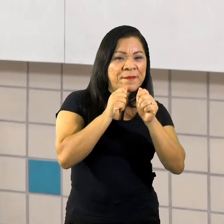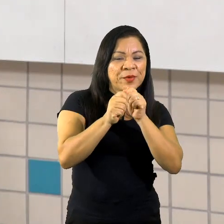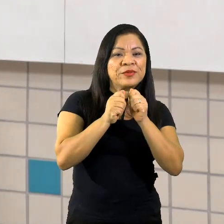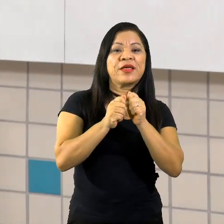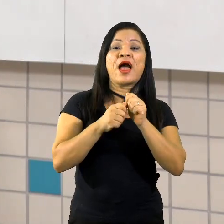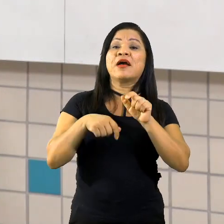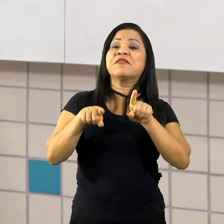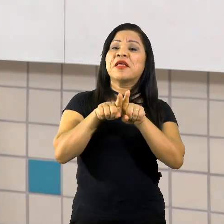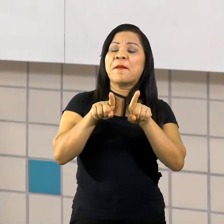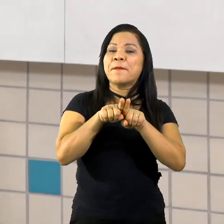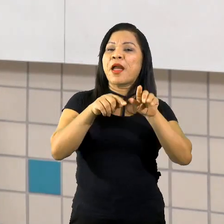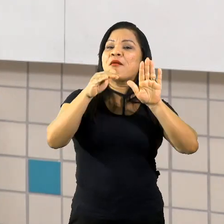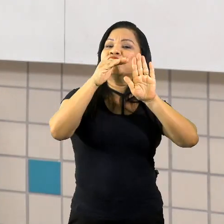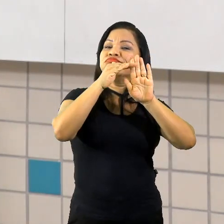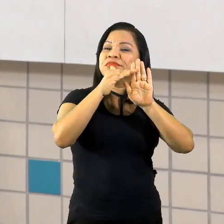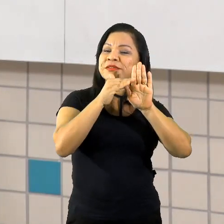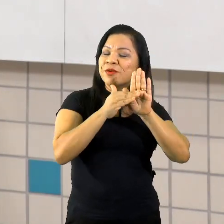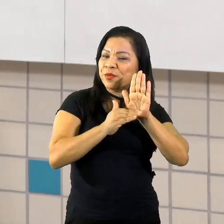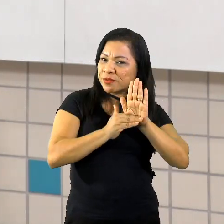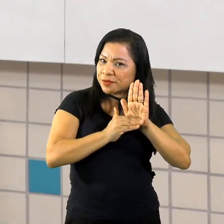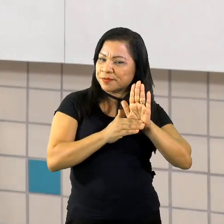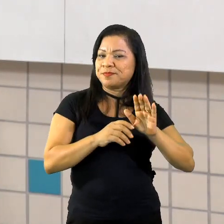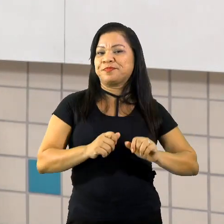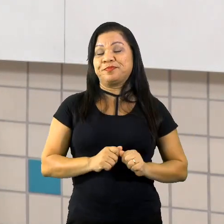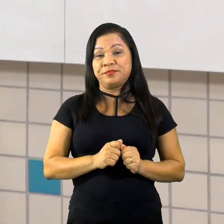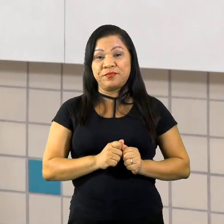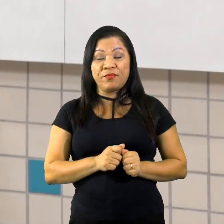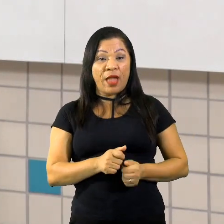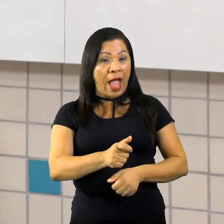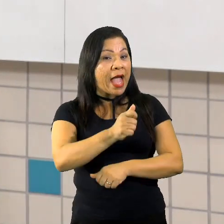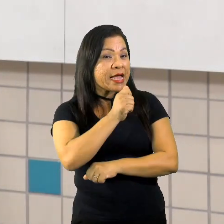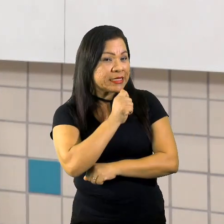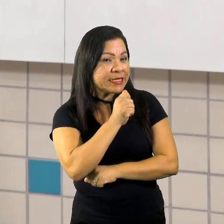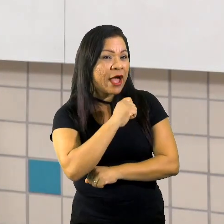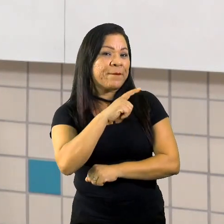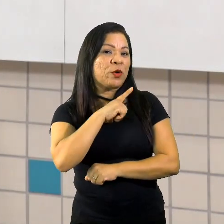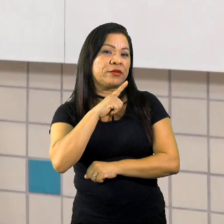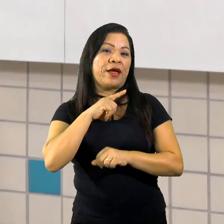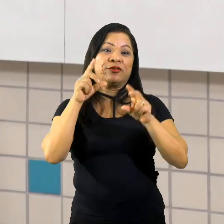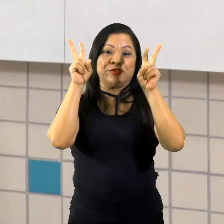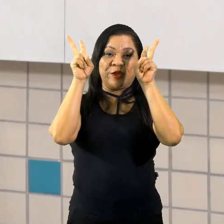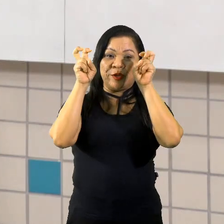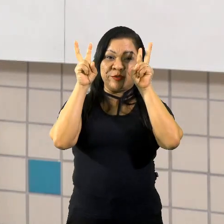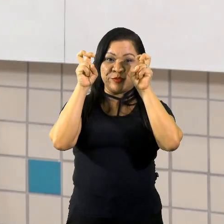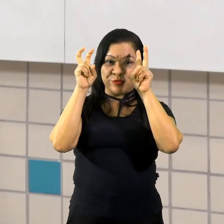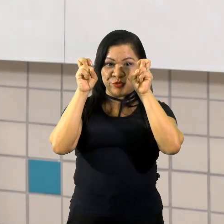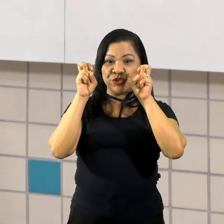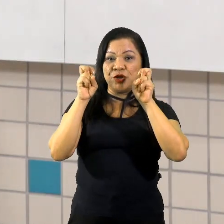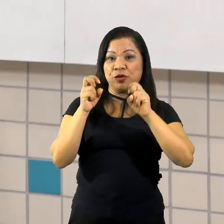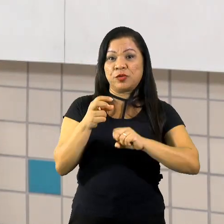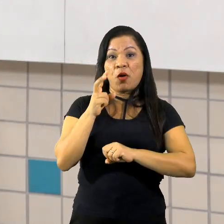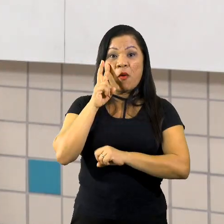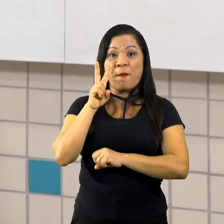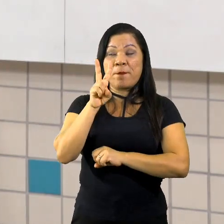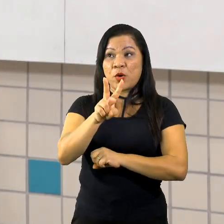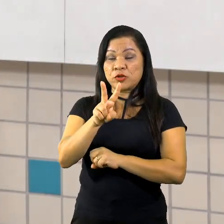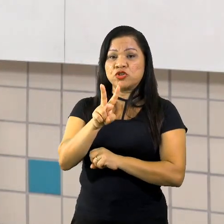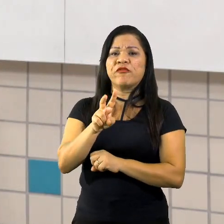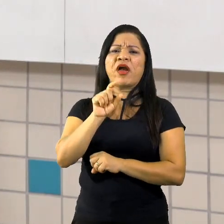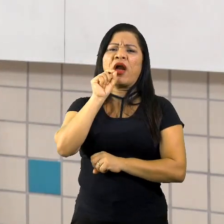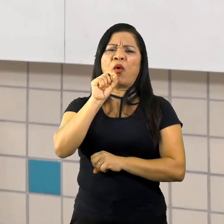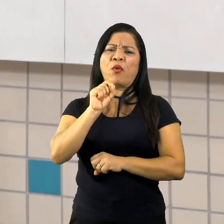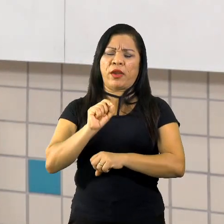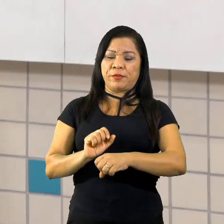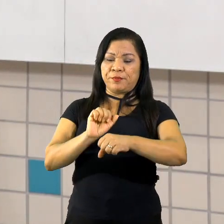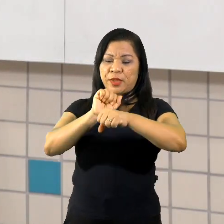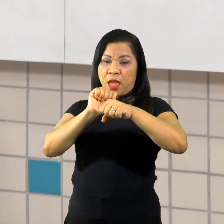dela. Essa reportagem, ela tem o título, como vocês veem aí no slide, Coronavírus, dicas de como se